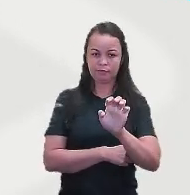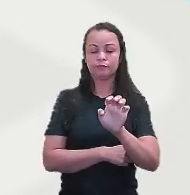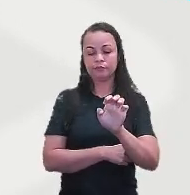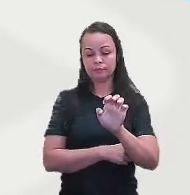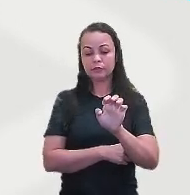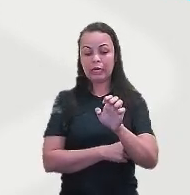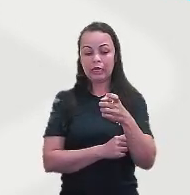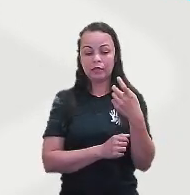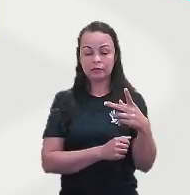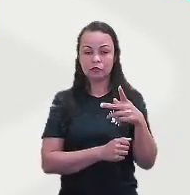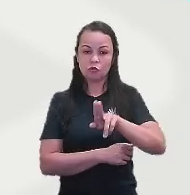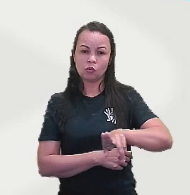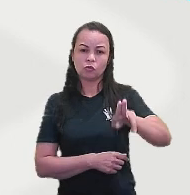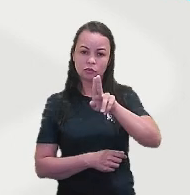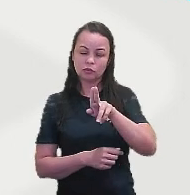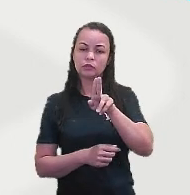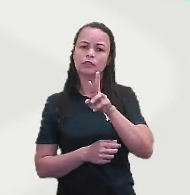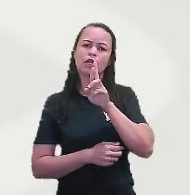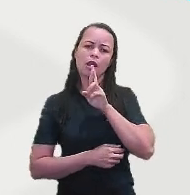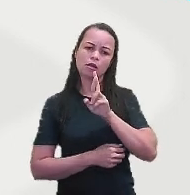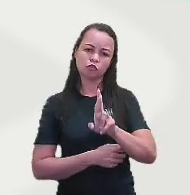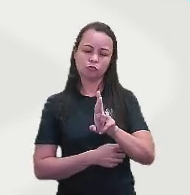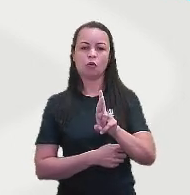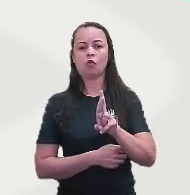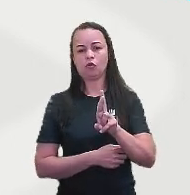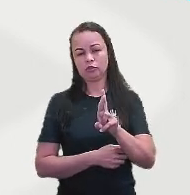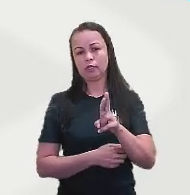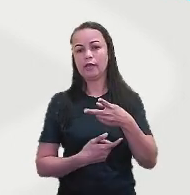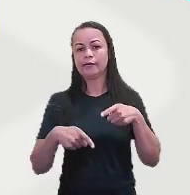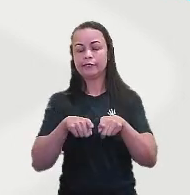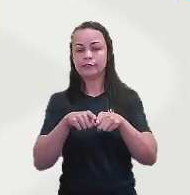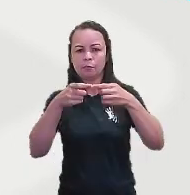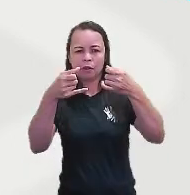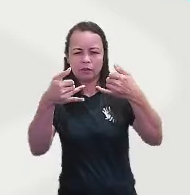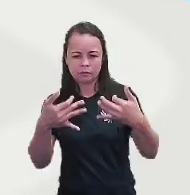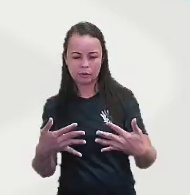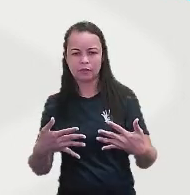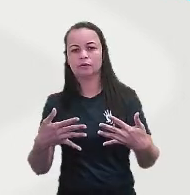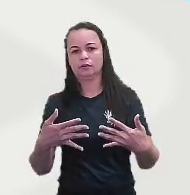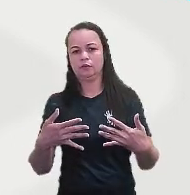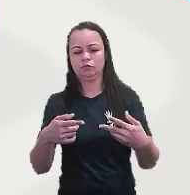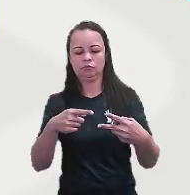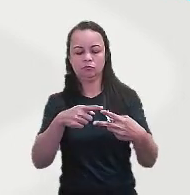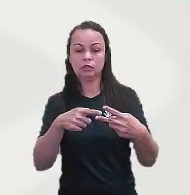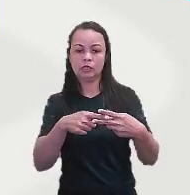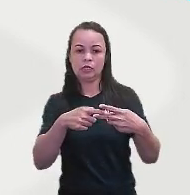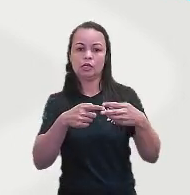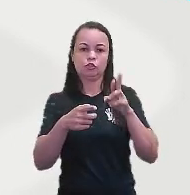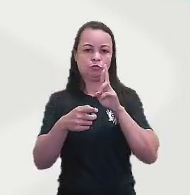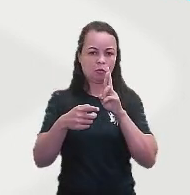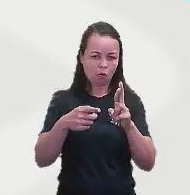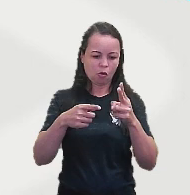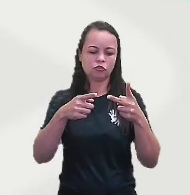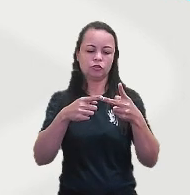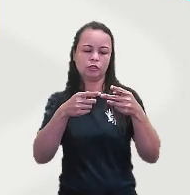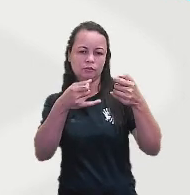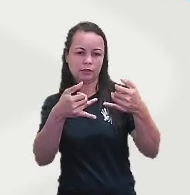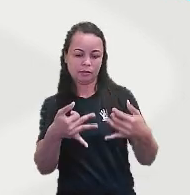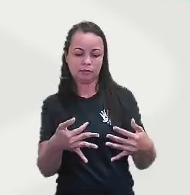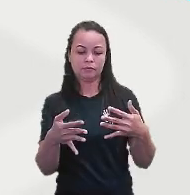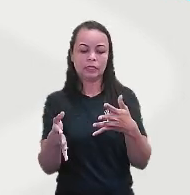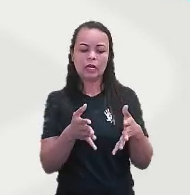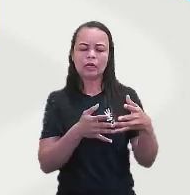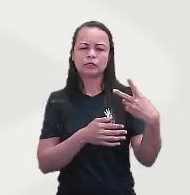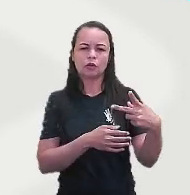utilizar sempre em respostas e explicações. Esse tipo de porquê ele é utilizado